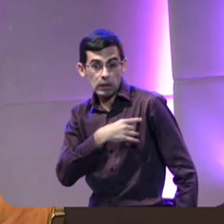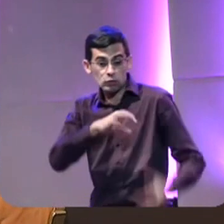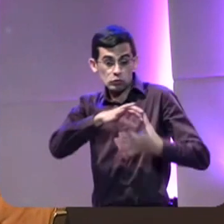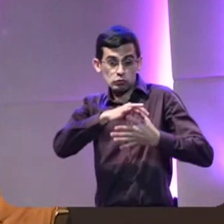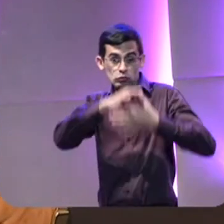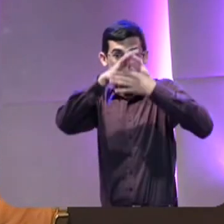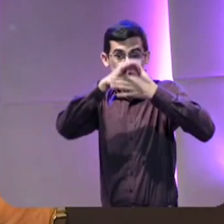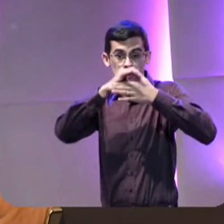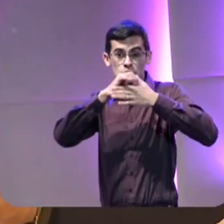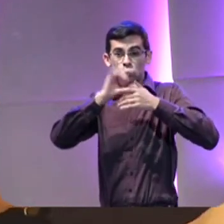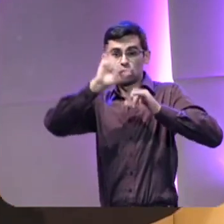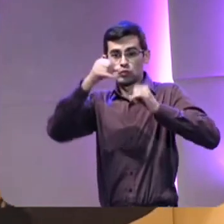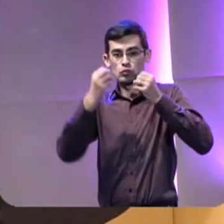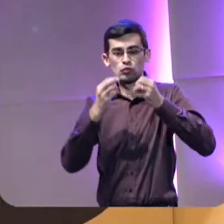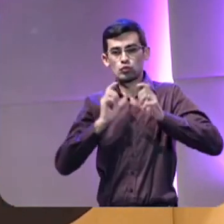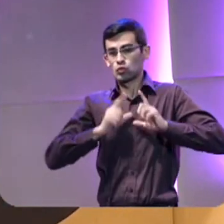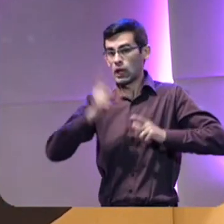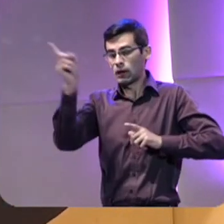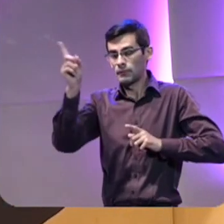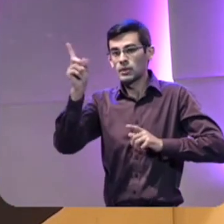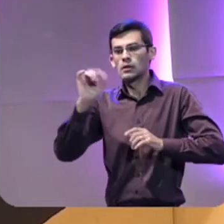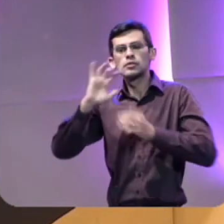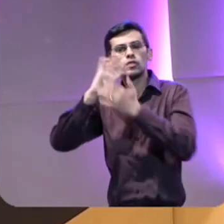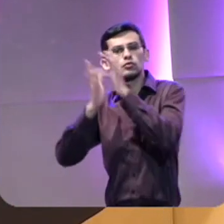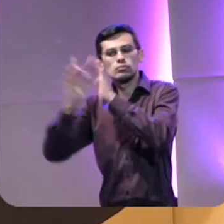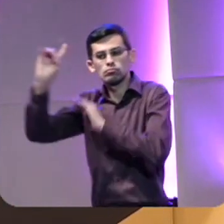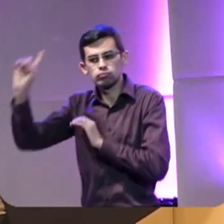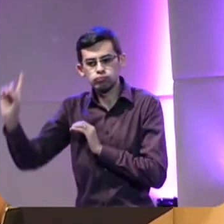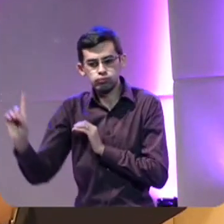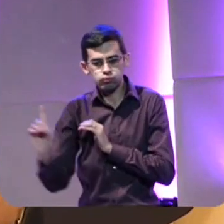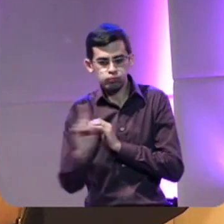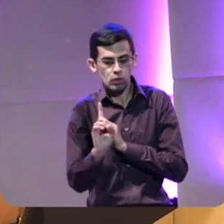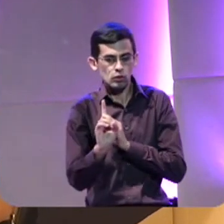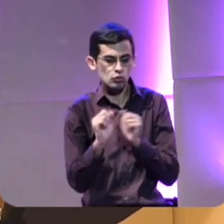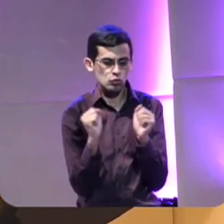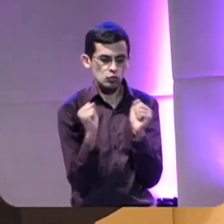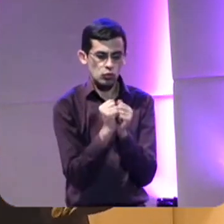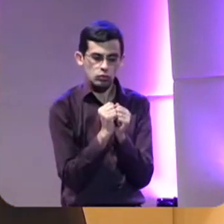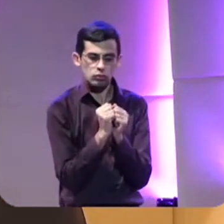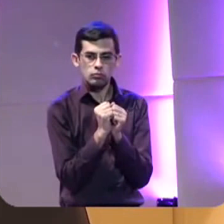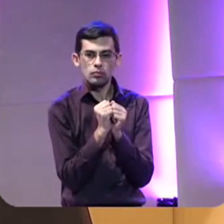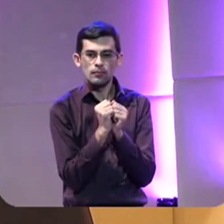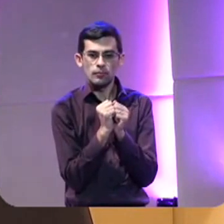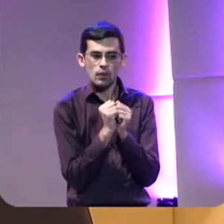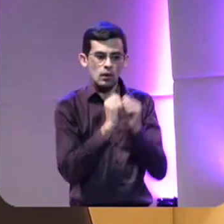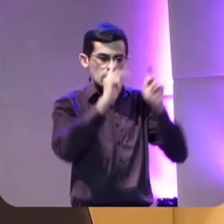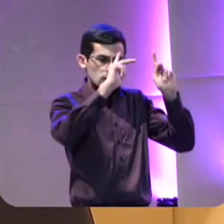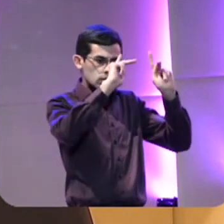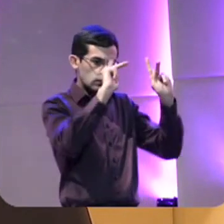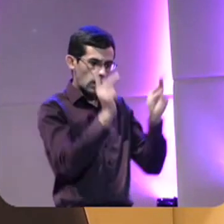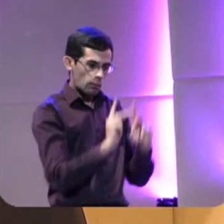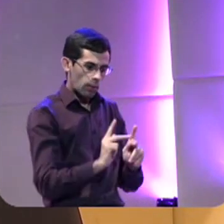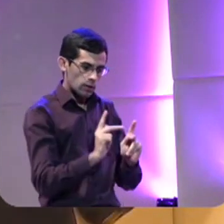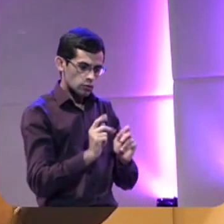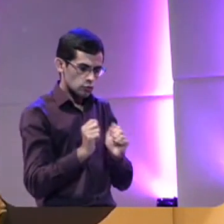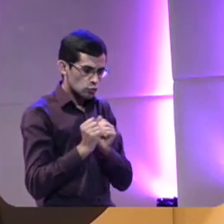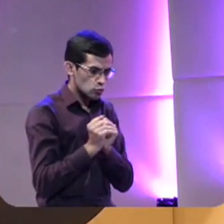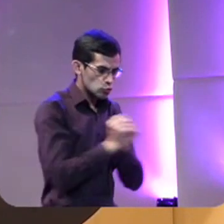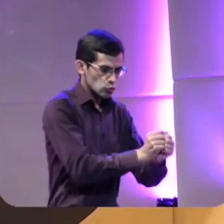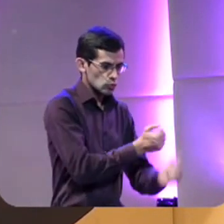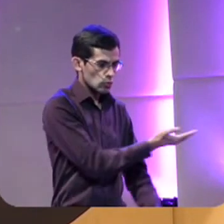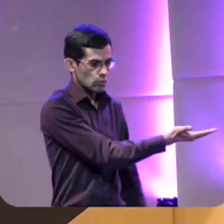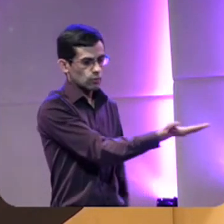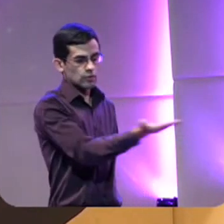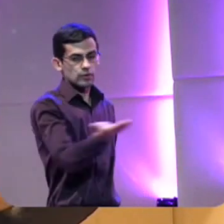líderes judeus. E então Jesus chegou, ficou no meio deles e disse: que a paz seja com